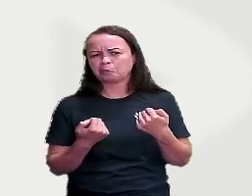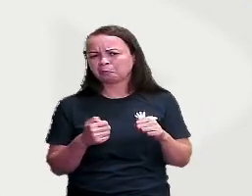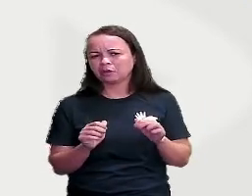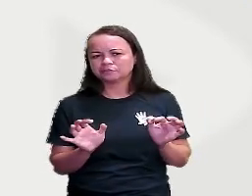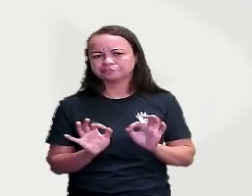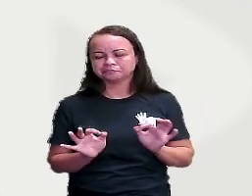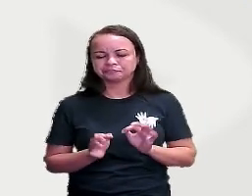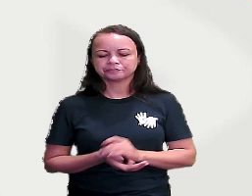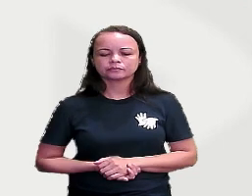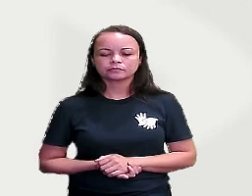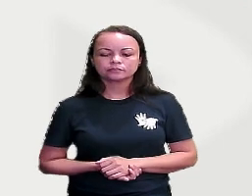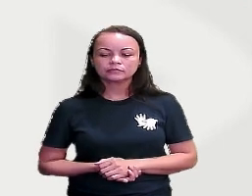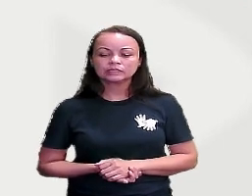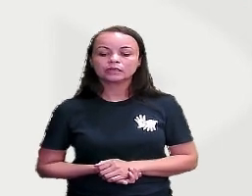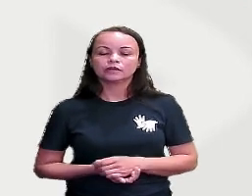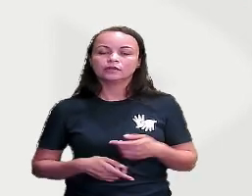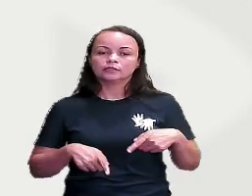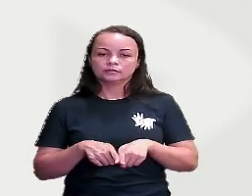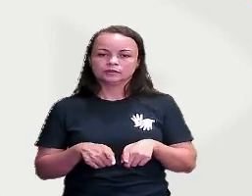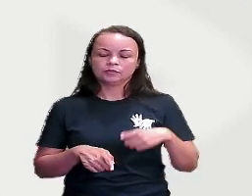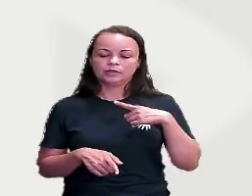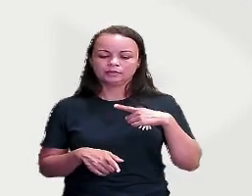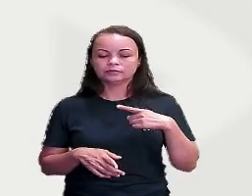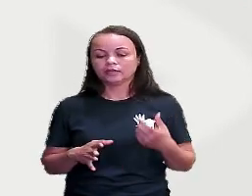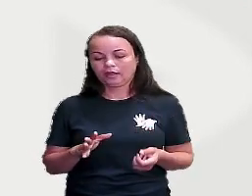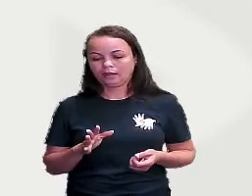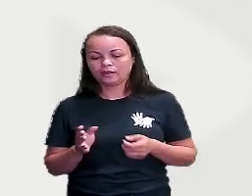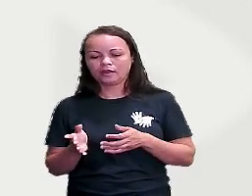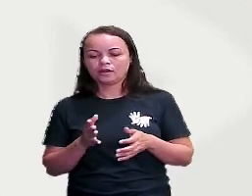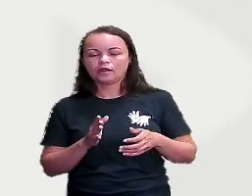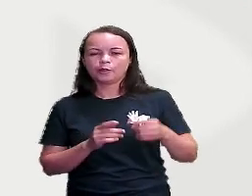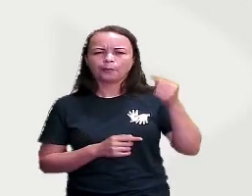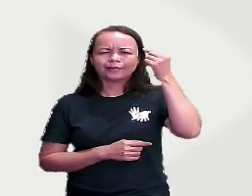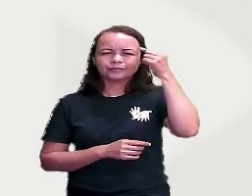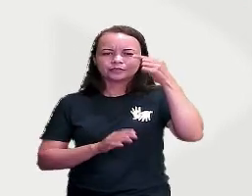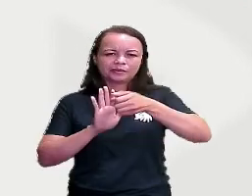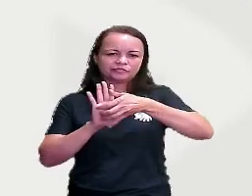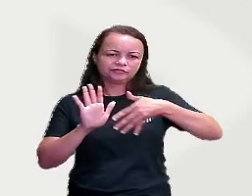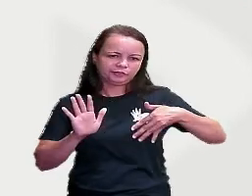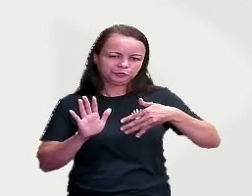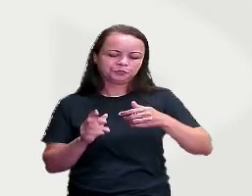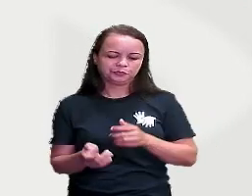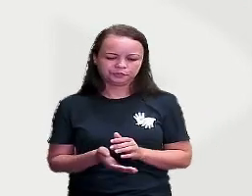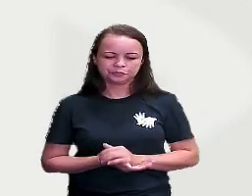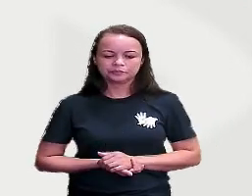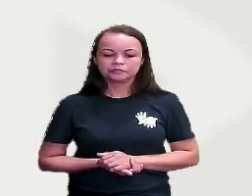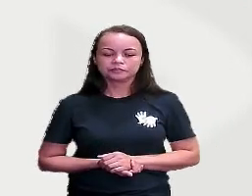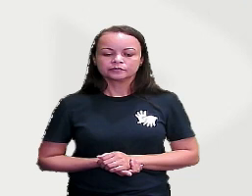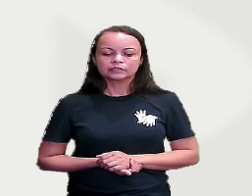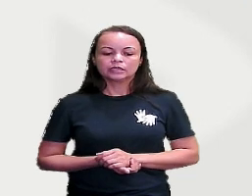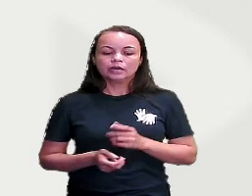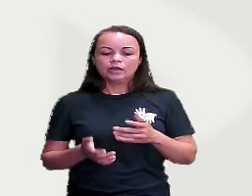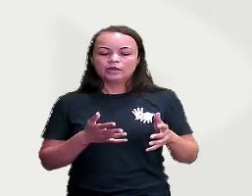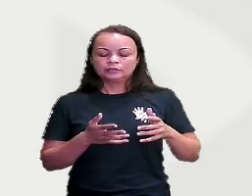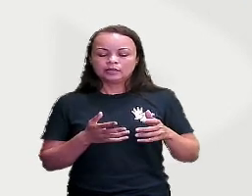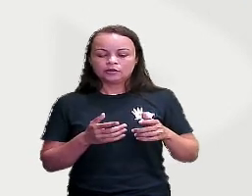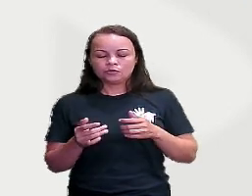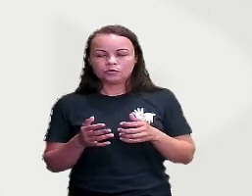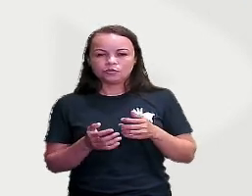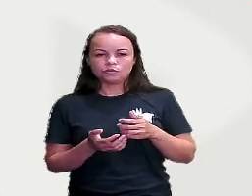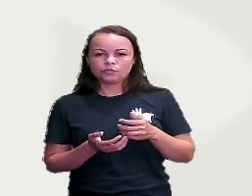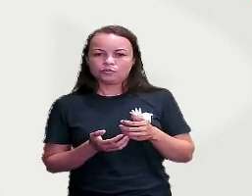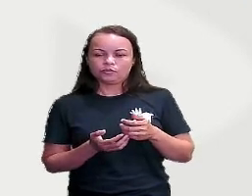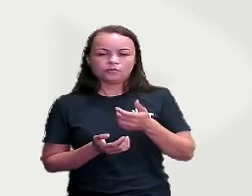Temos também figuras de pensamento. Então, após o evento, João foi convidado a se retirar da